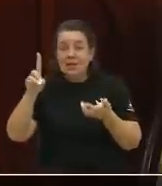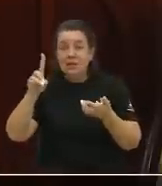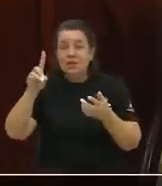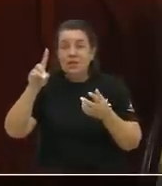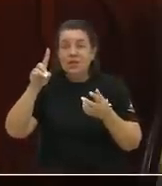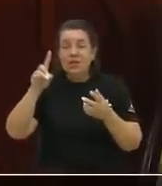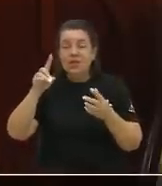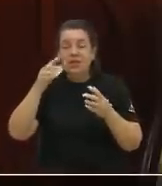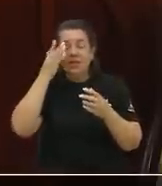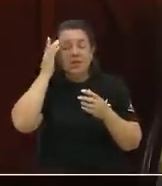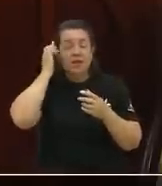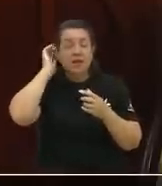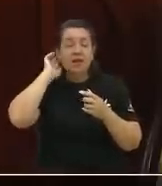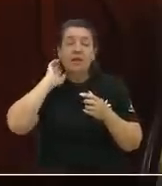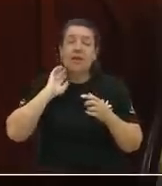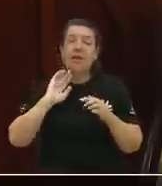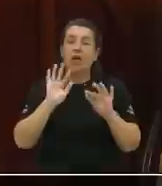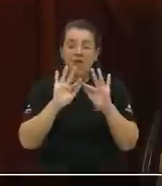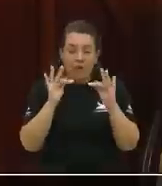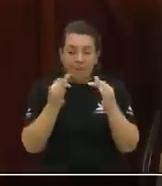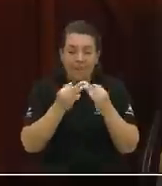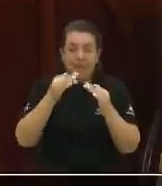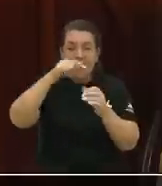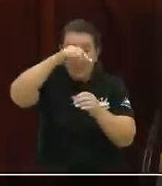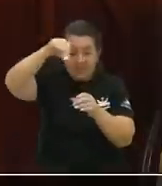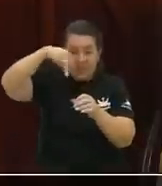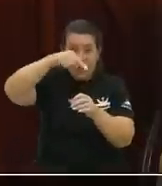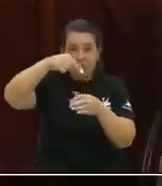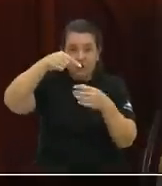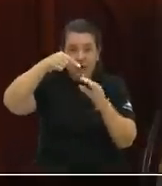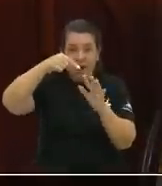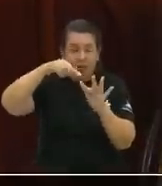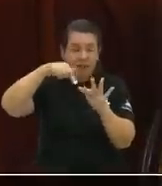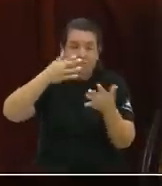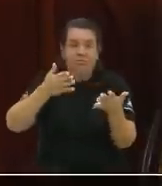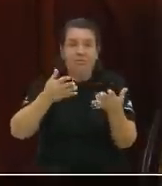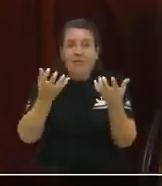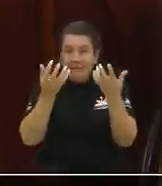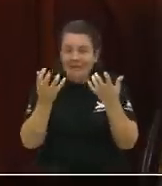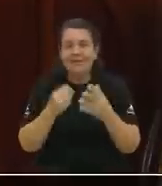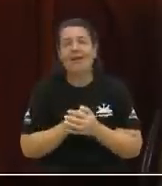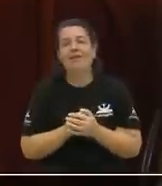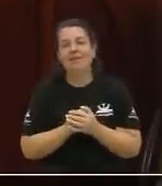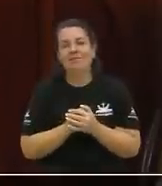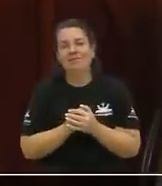e enaltecer, dignificar a família.